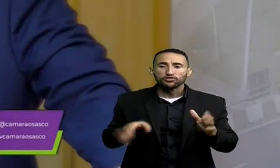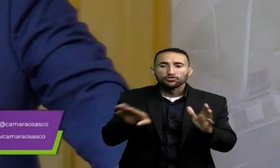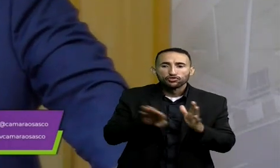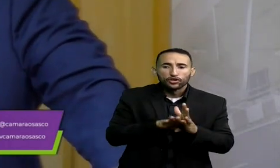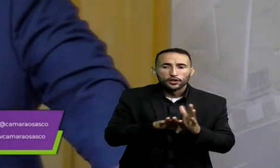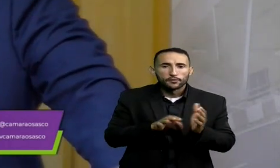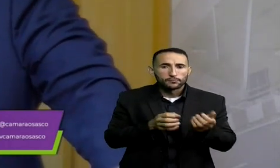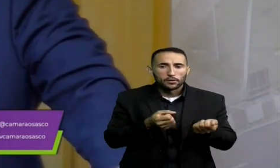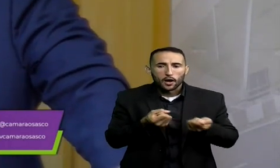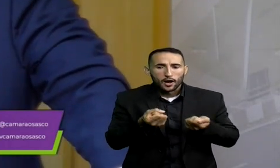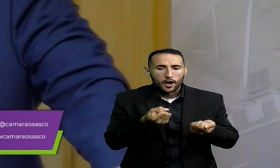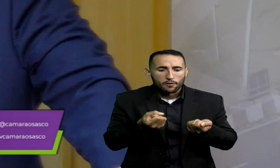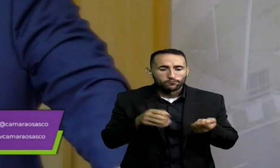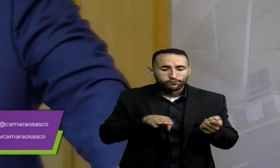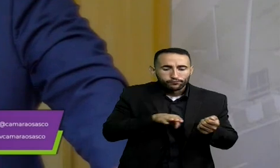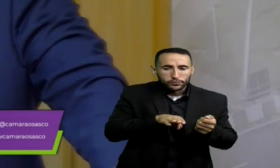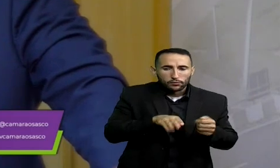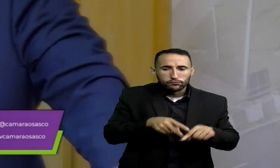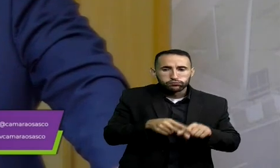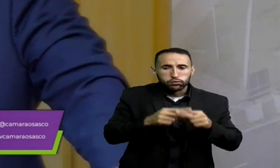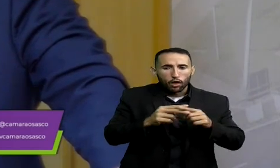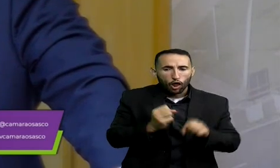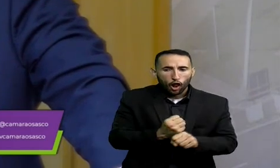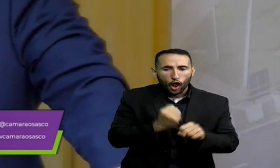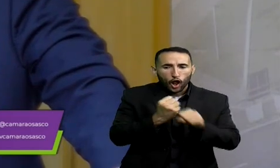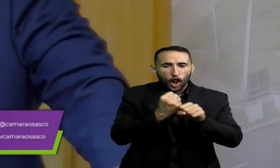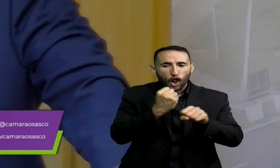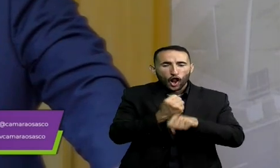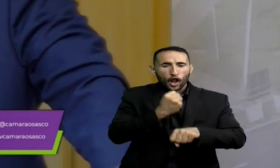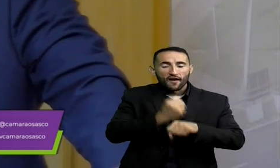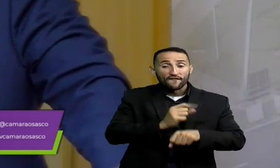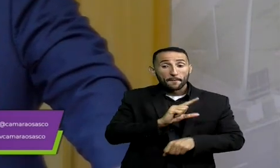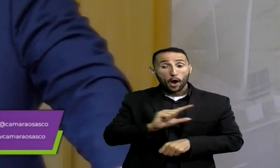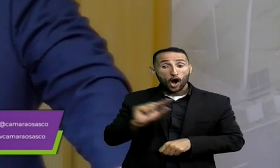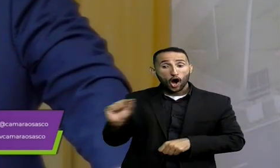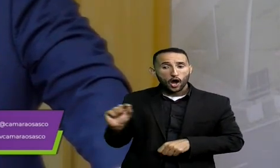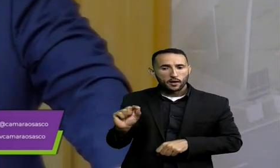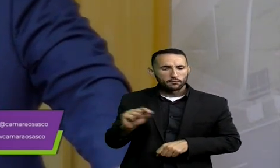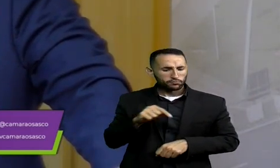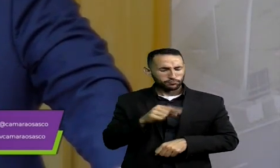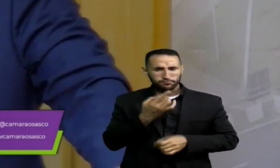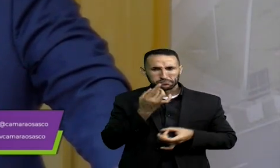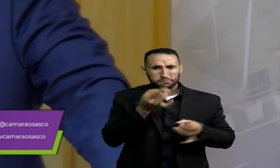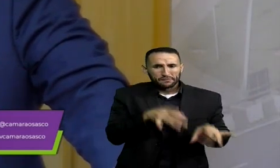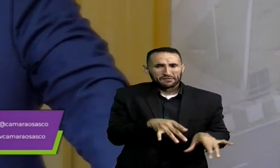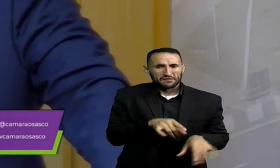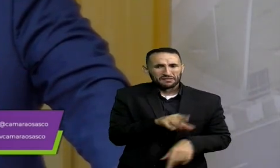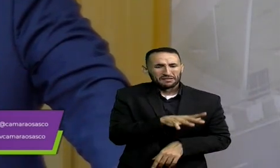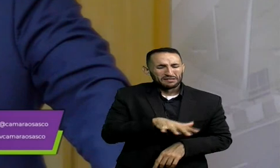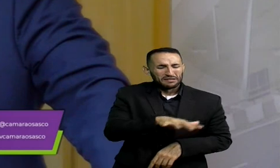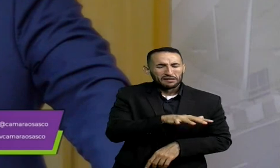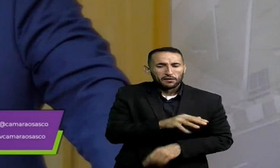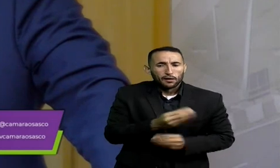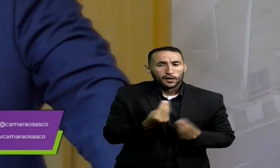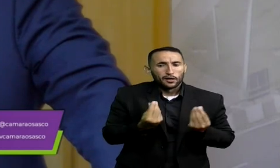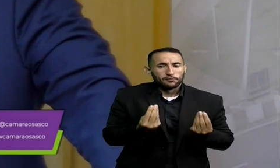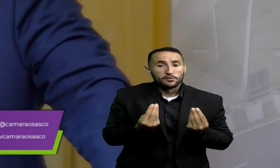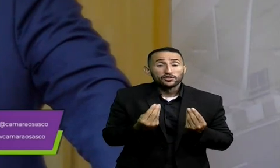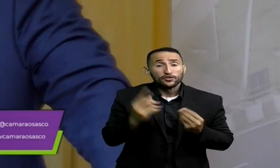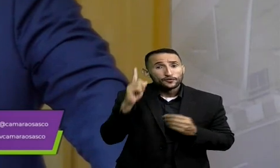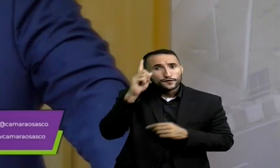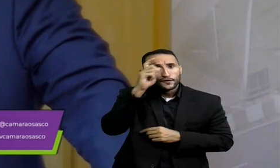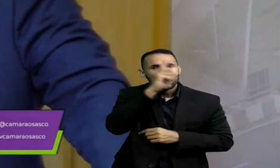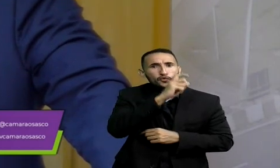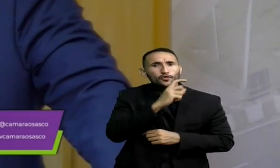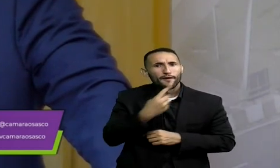não resolve enfim tá muito difícil essa relação morador